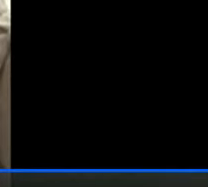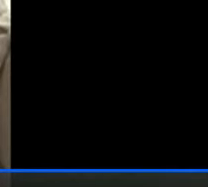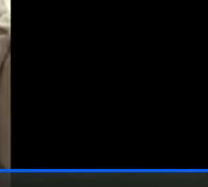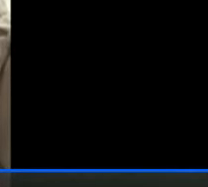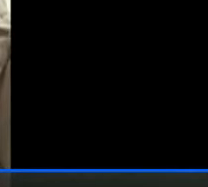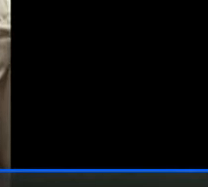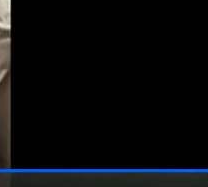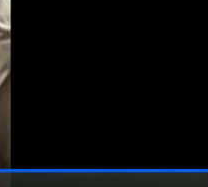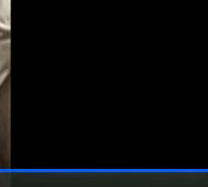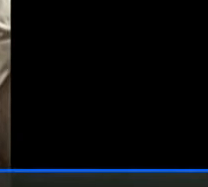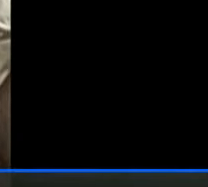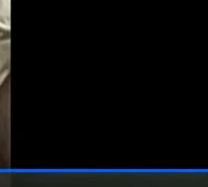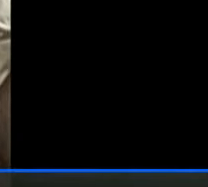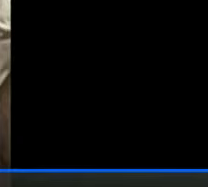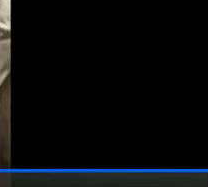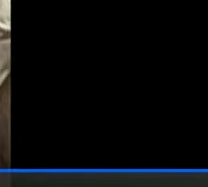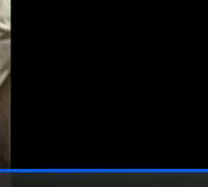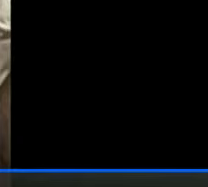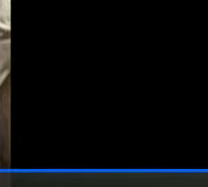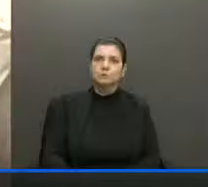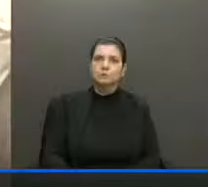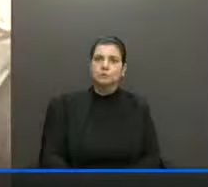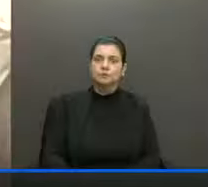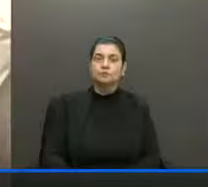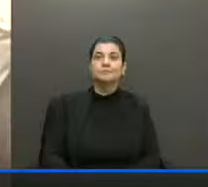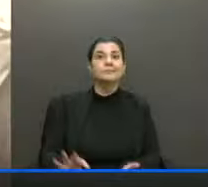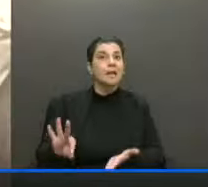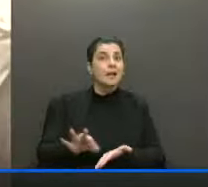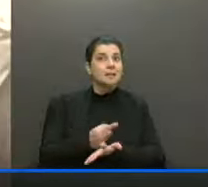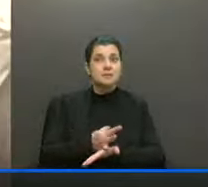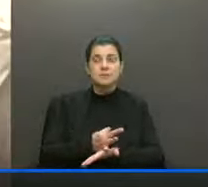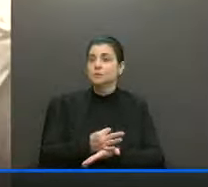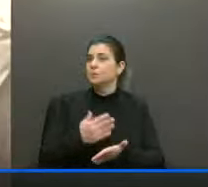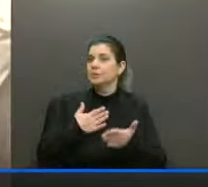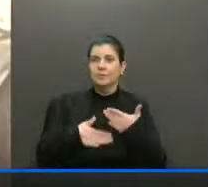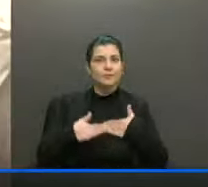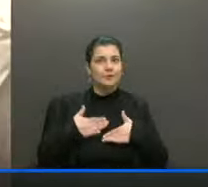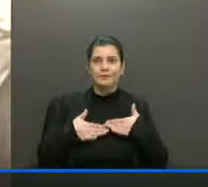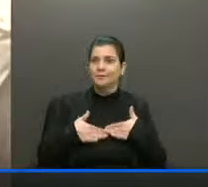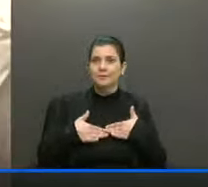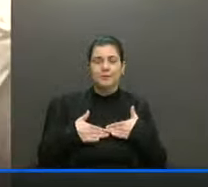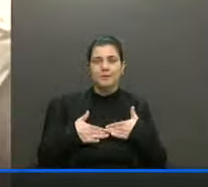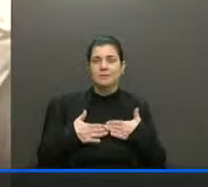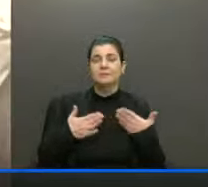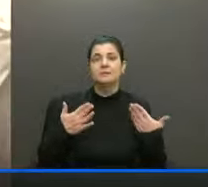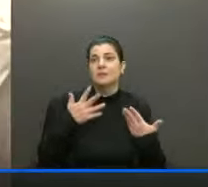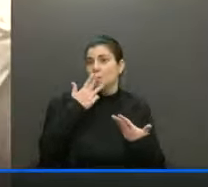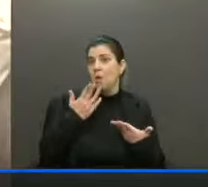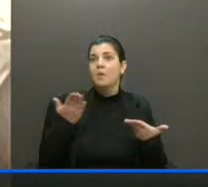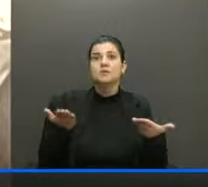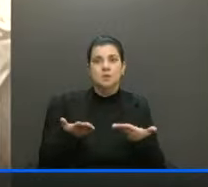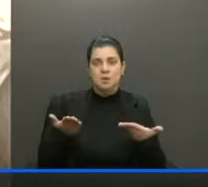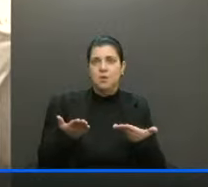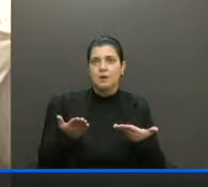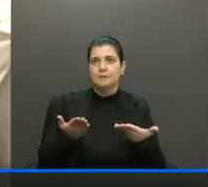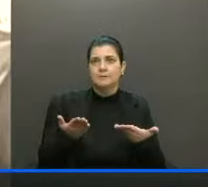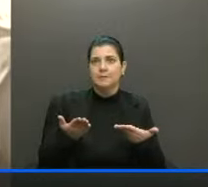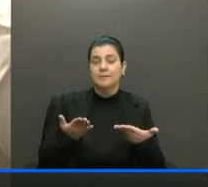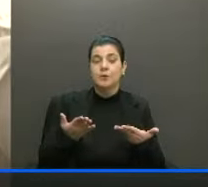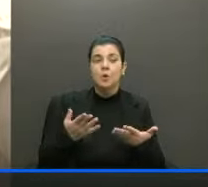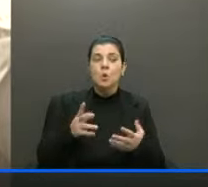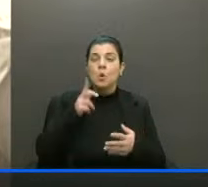passada. Foi sim, foi uma cena de pânico dos